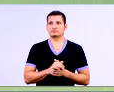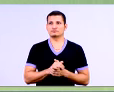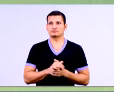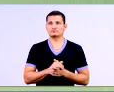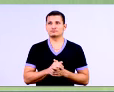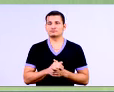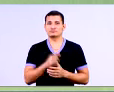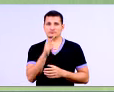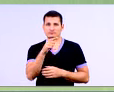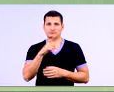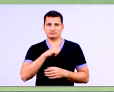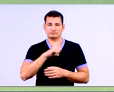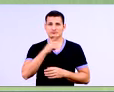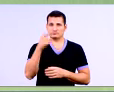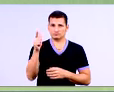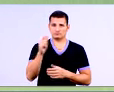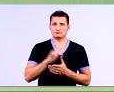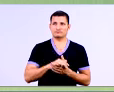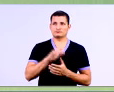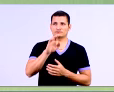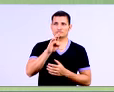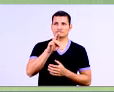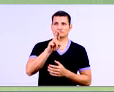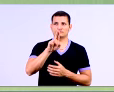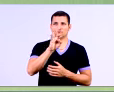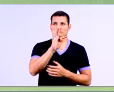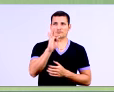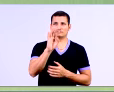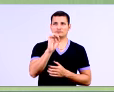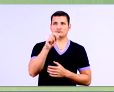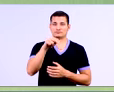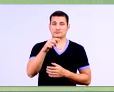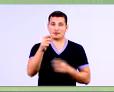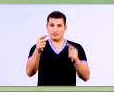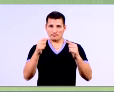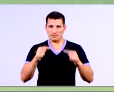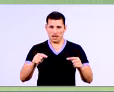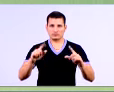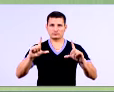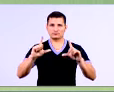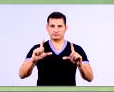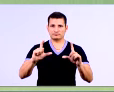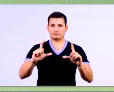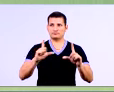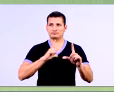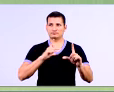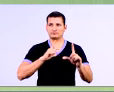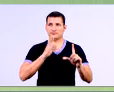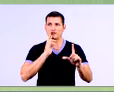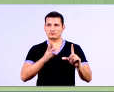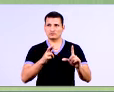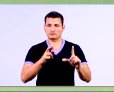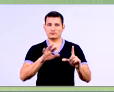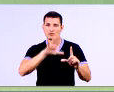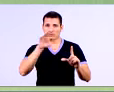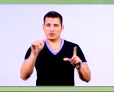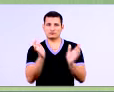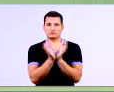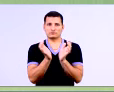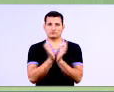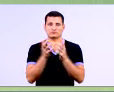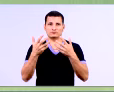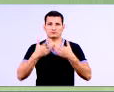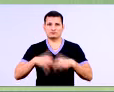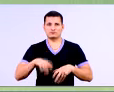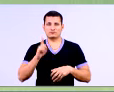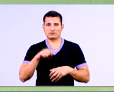temos um outro tipo, olha, o tipo button. E aqui embaixo nós temos o resultado. Olá, turma do IFRO. Essa é